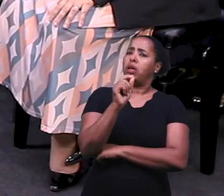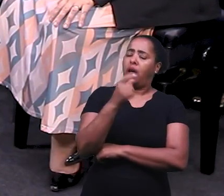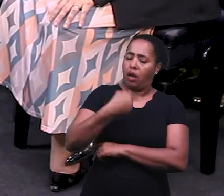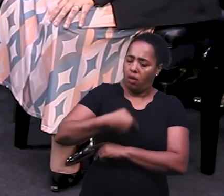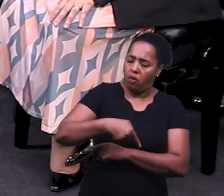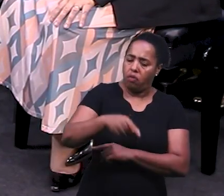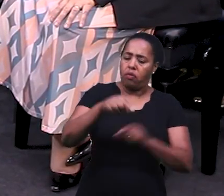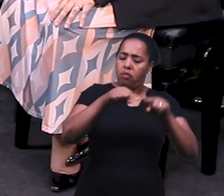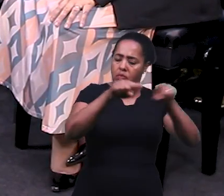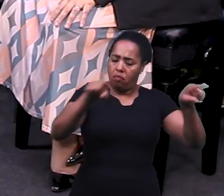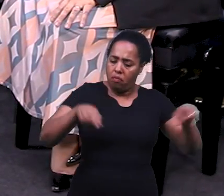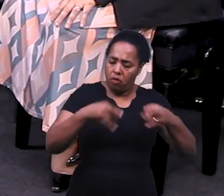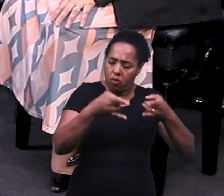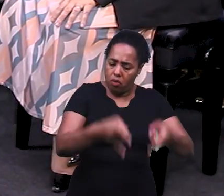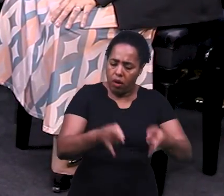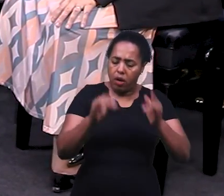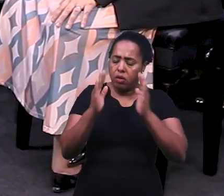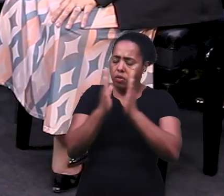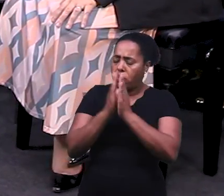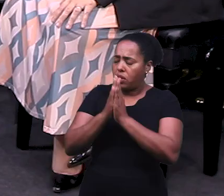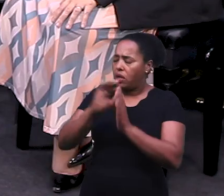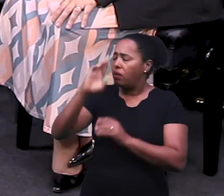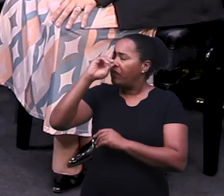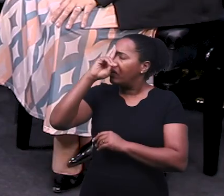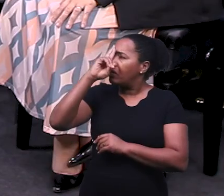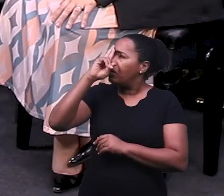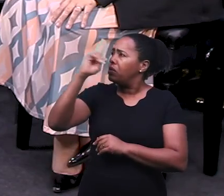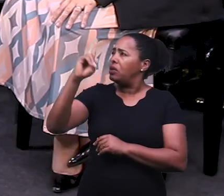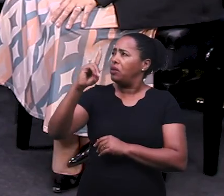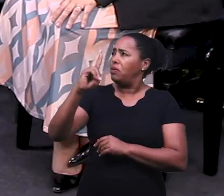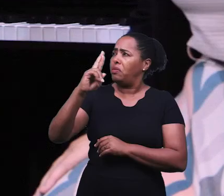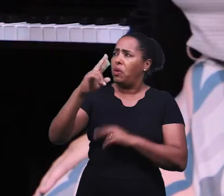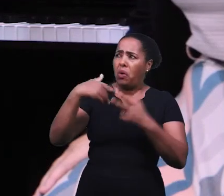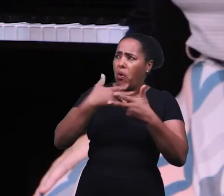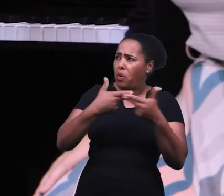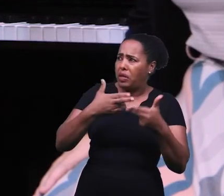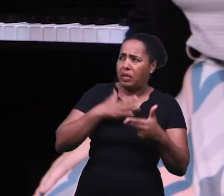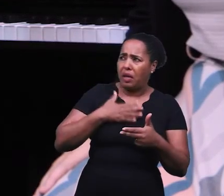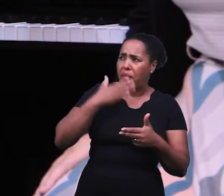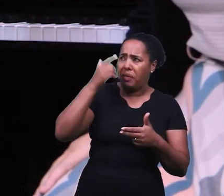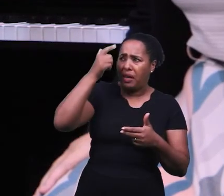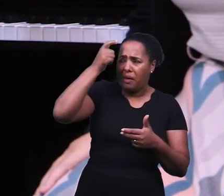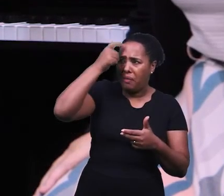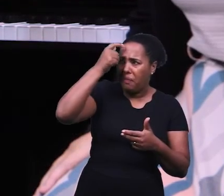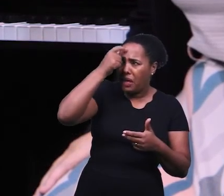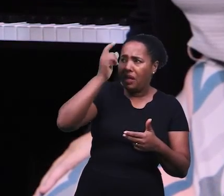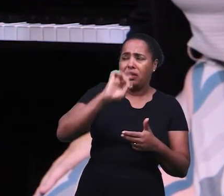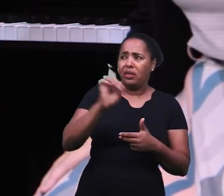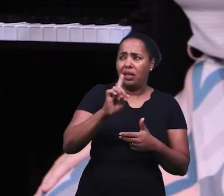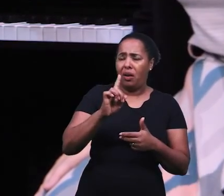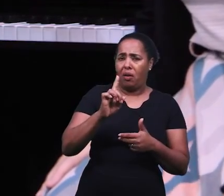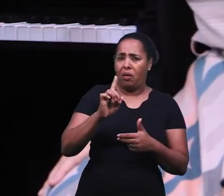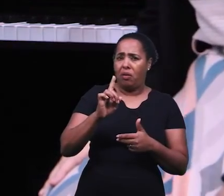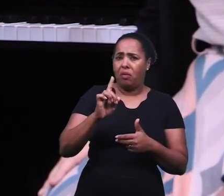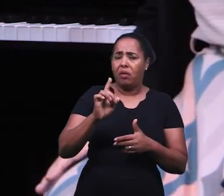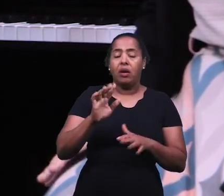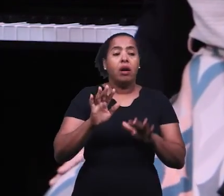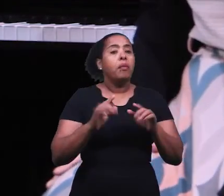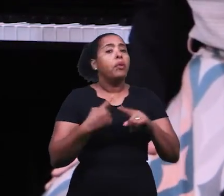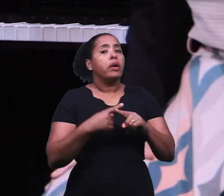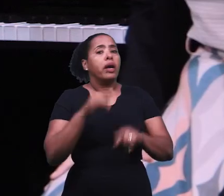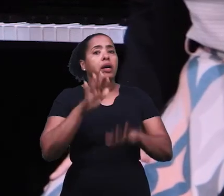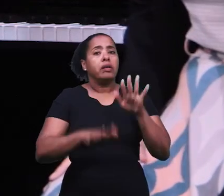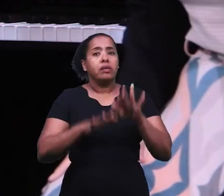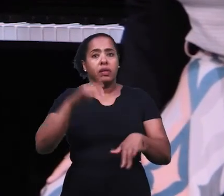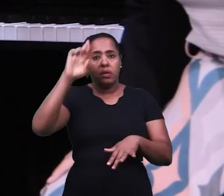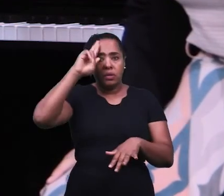o que é isso? Eu fui pro quarto, eu olhei antes e falei, Senhor, que não seja coisa da minha cabeça, tá? Porque